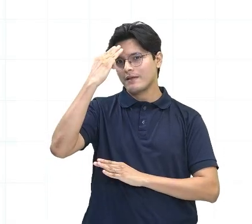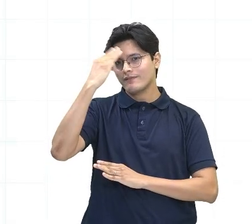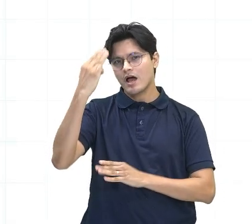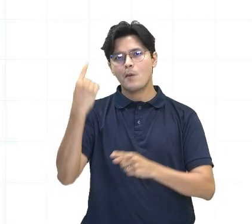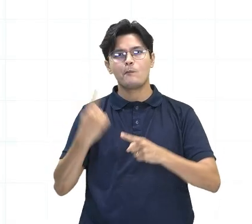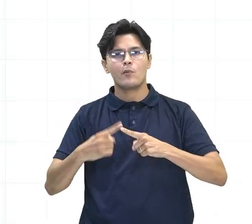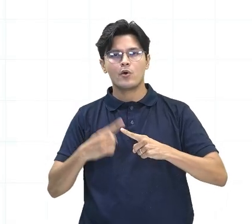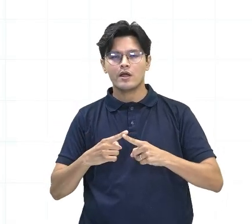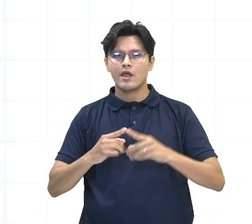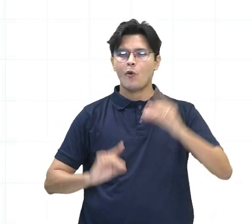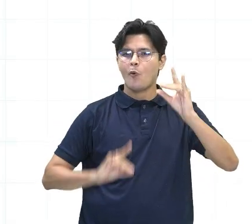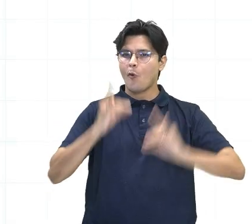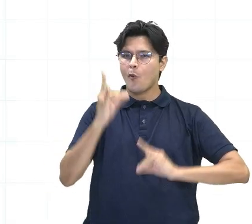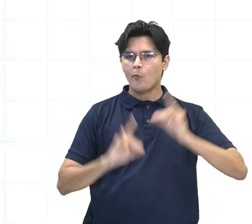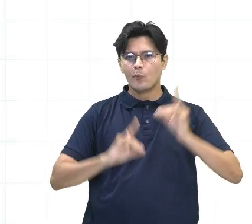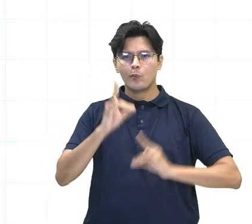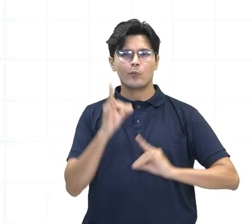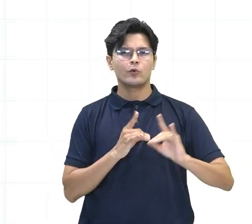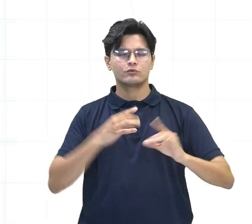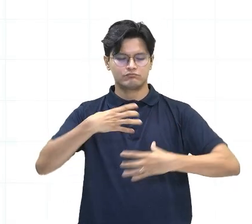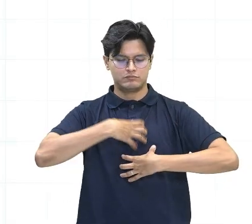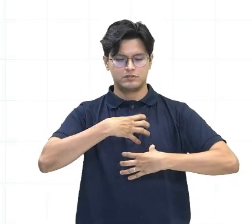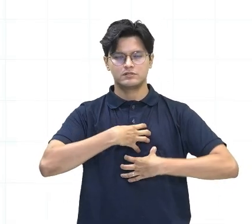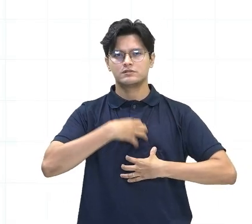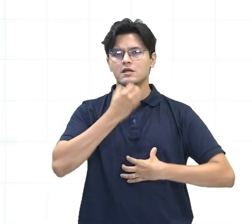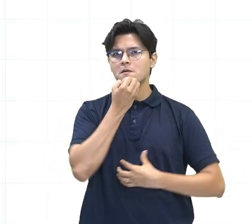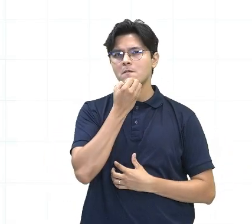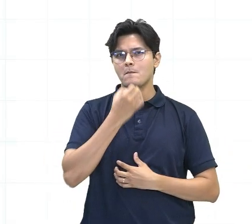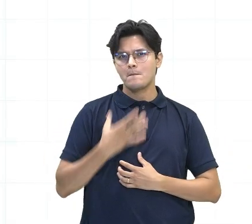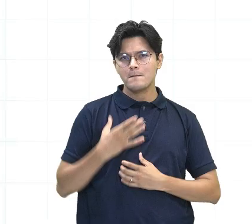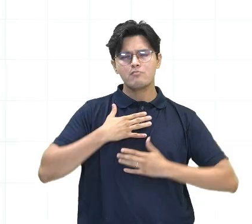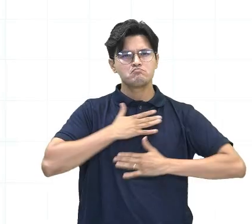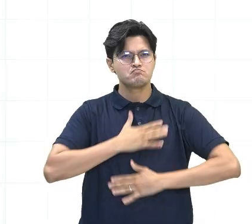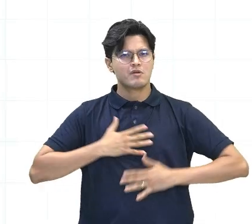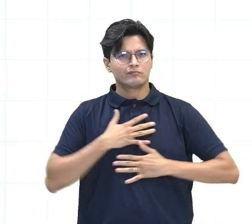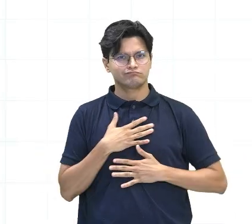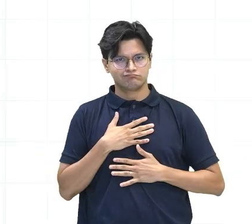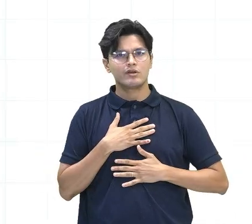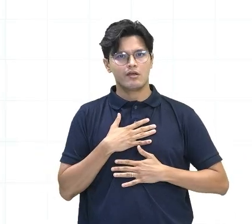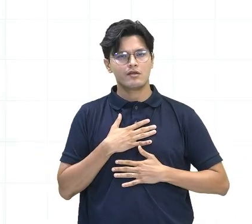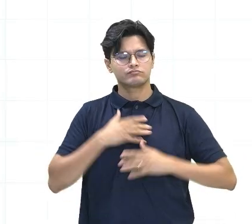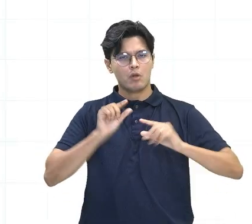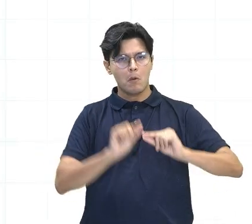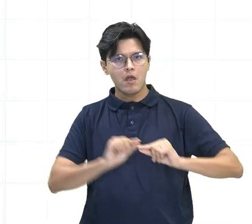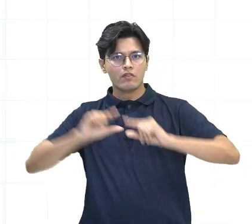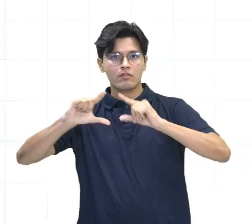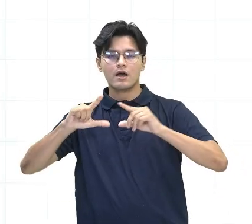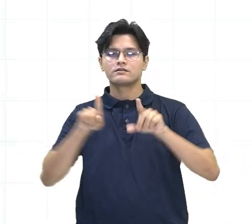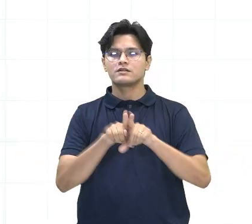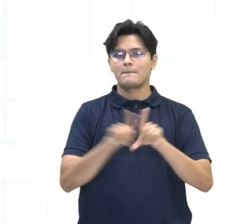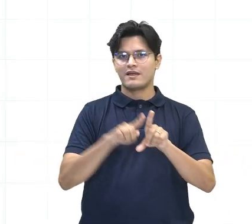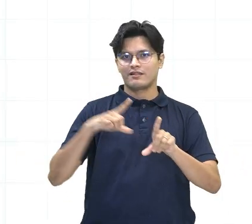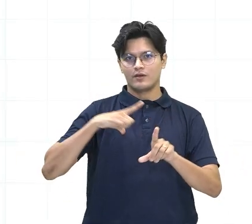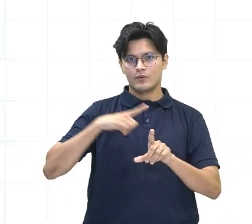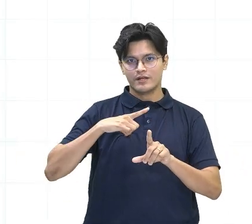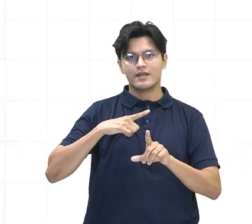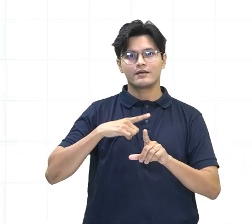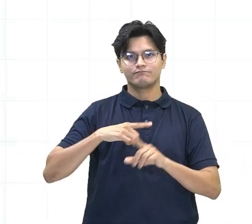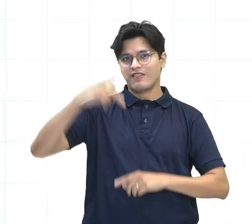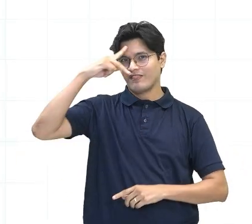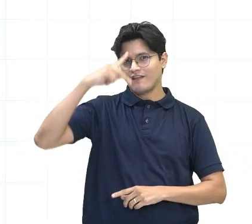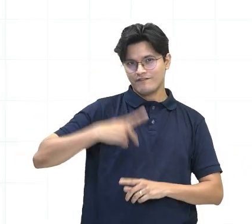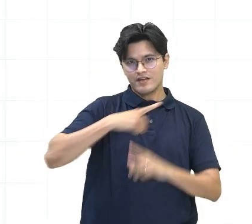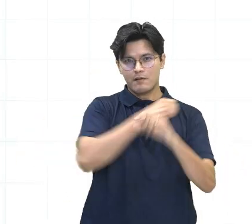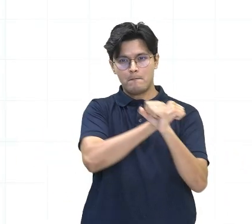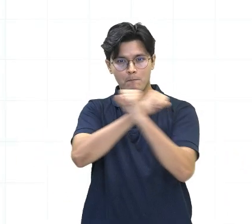né, dos hormônios que traz essa sensação de bem-estar e prazer. Temos também a defesa pessoal, porque é aprendido técnicas